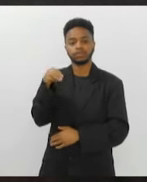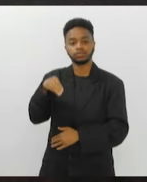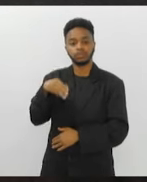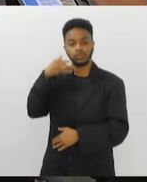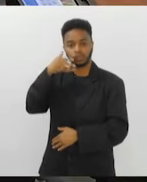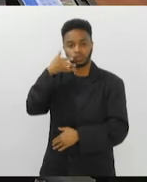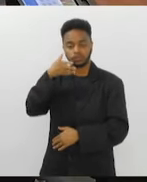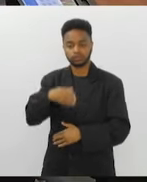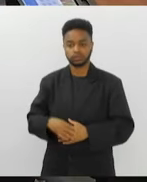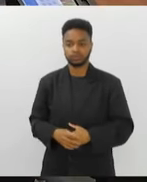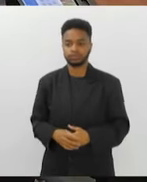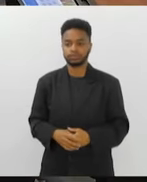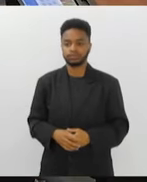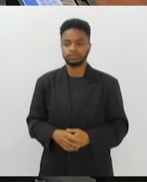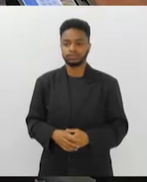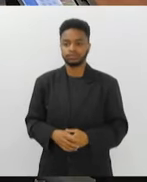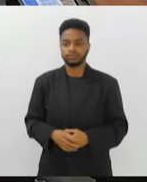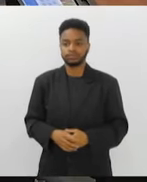regimental.